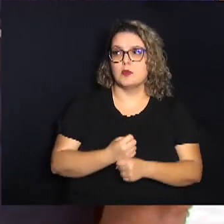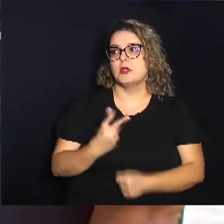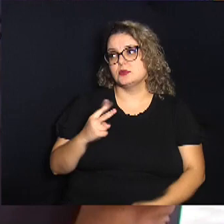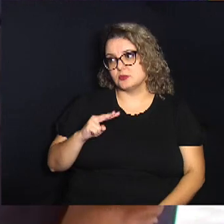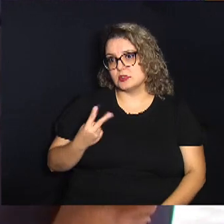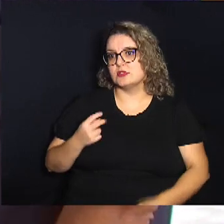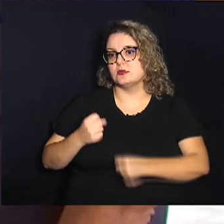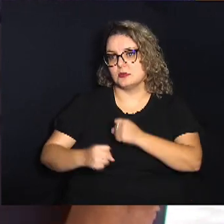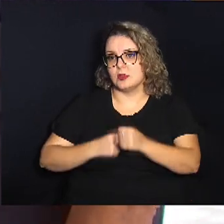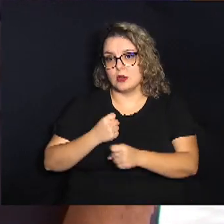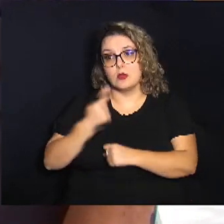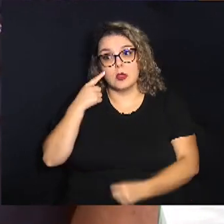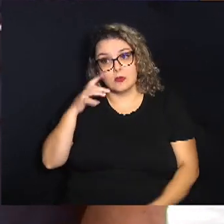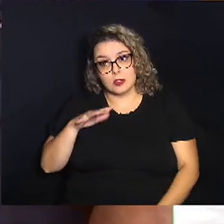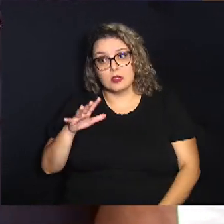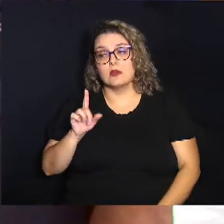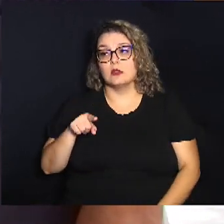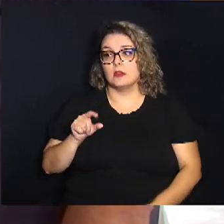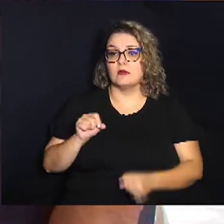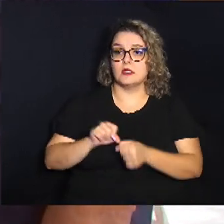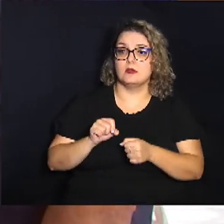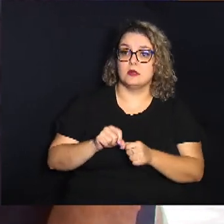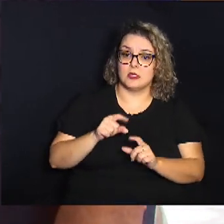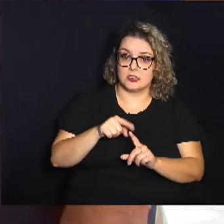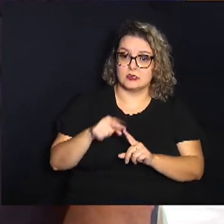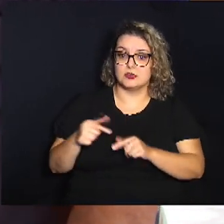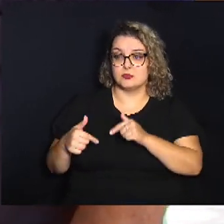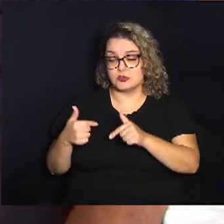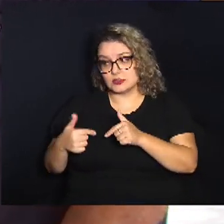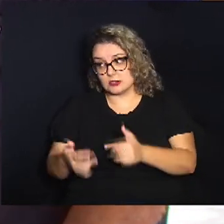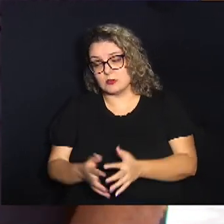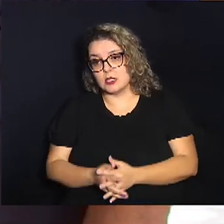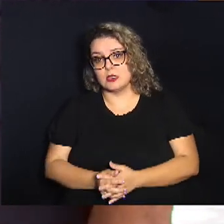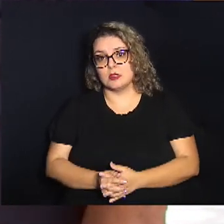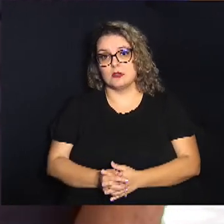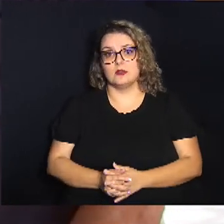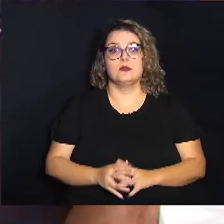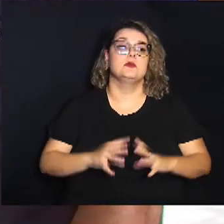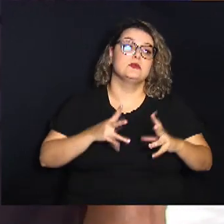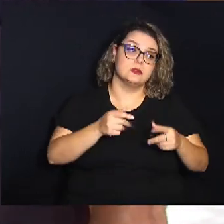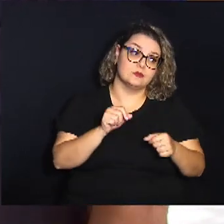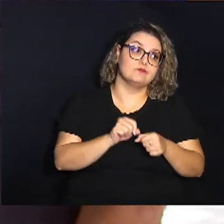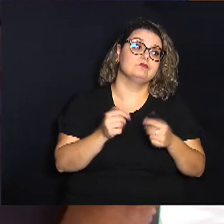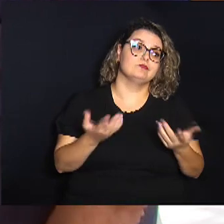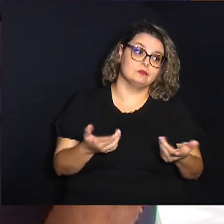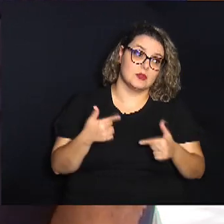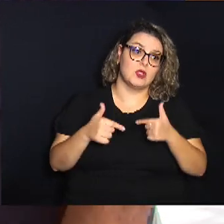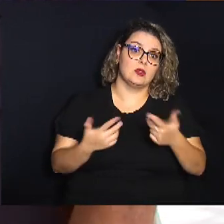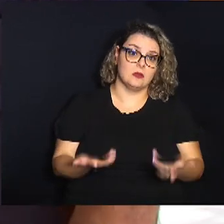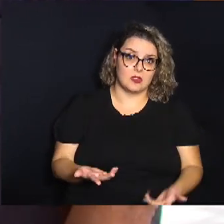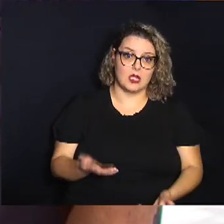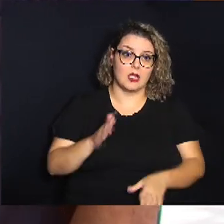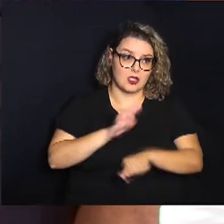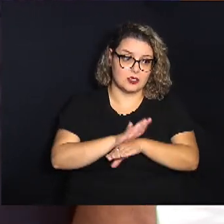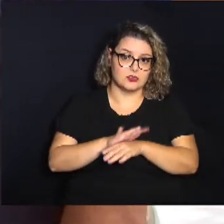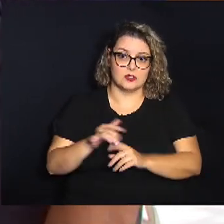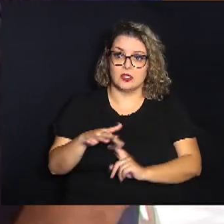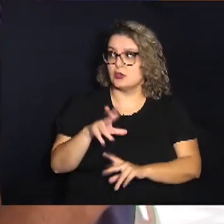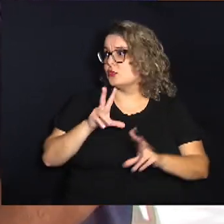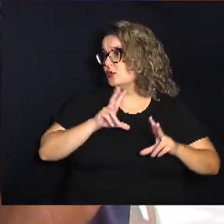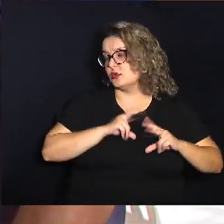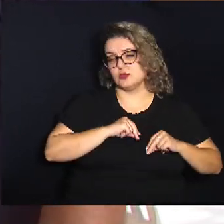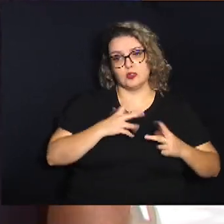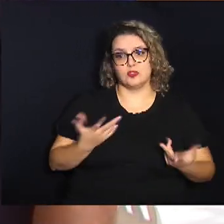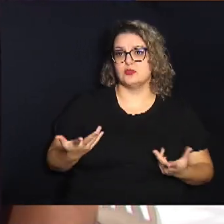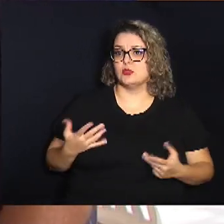ao ano o ideal seria fazer esse tipo de trabalho se todo mundo fizer esse tipo de trabalho nossa nós teremos